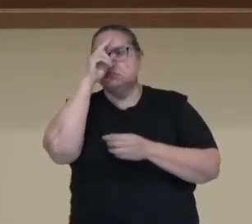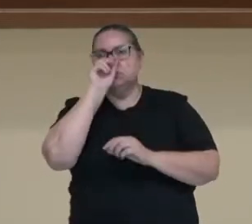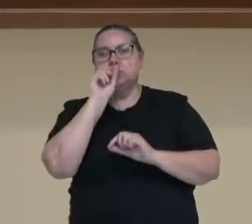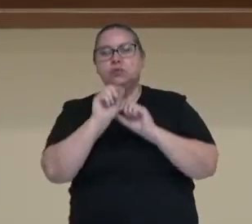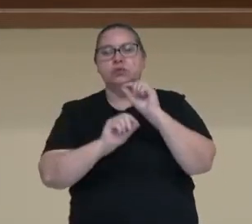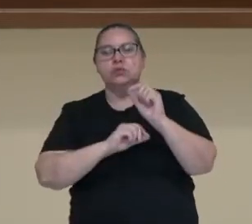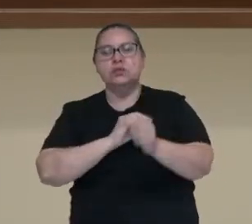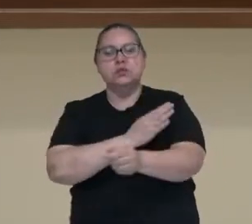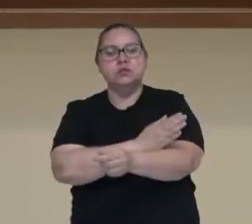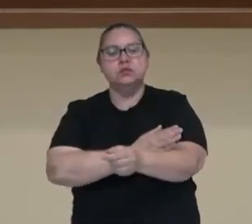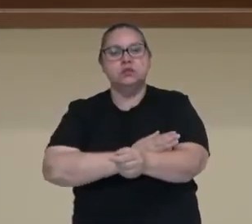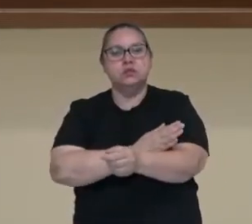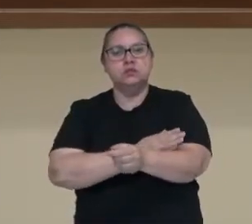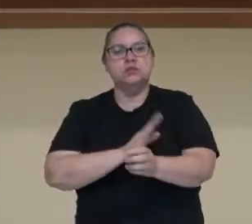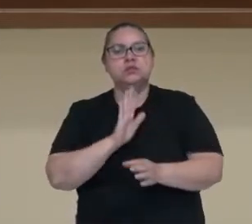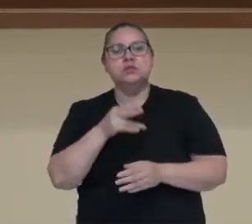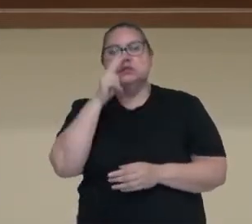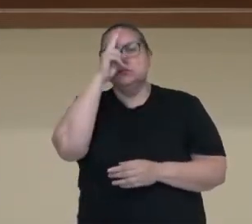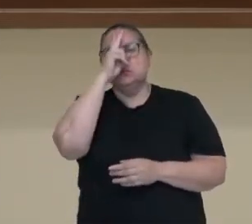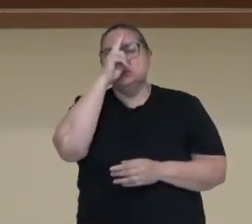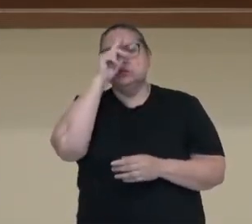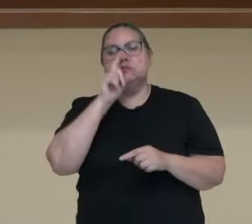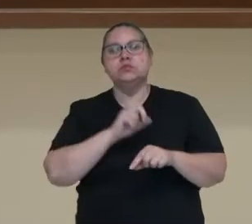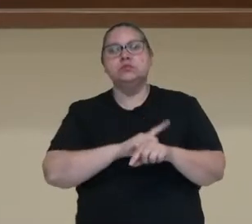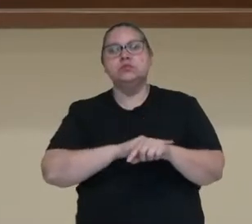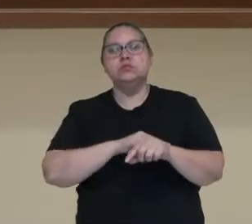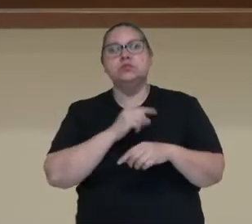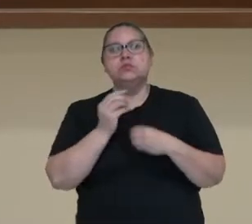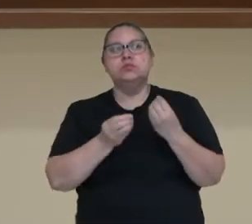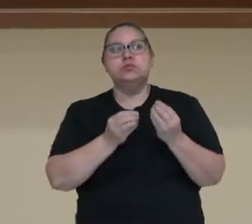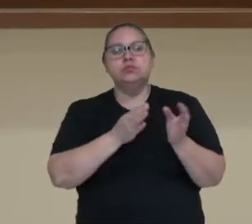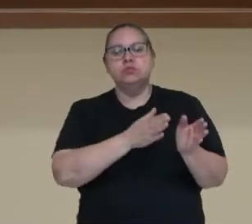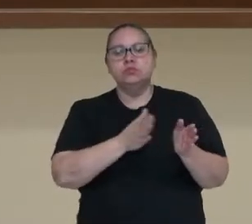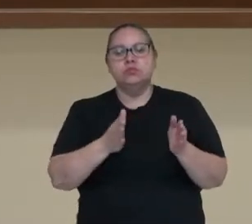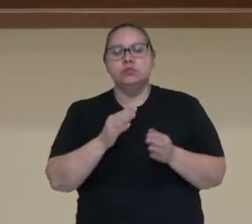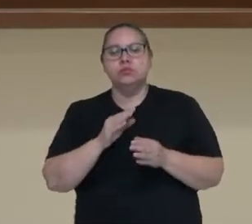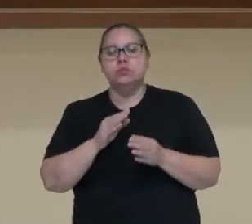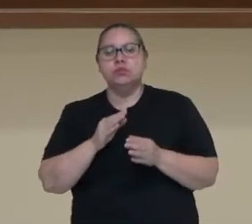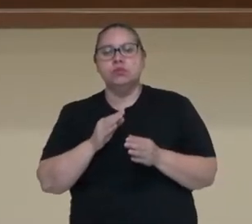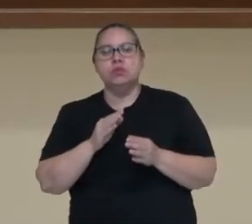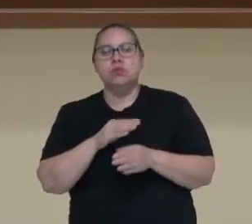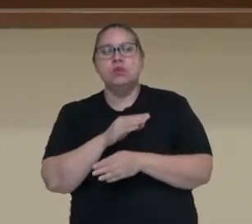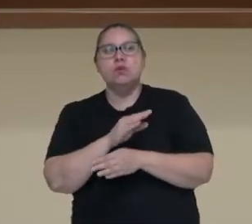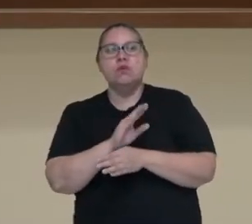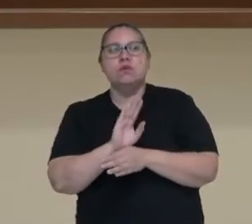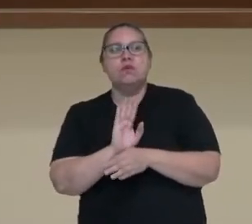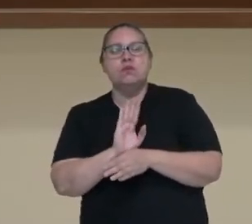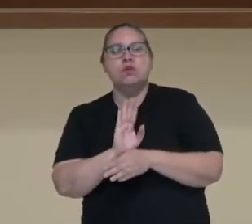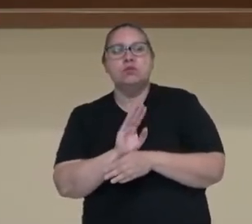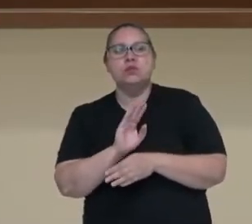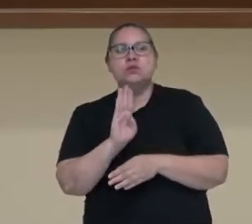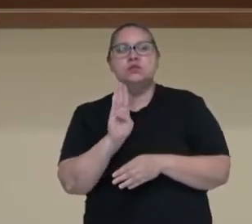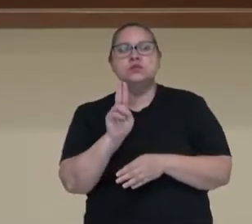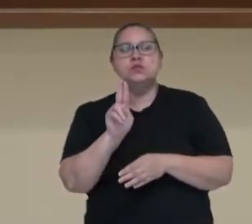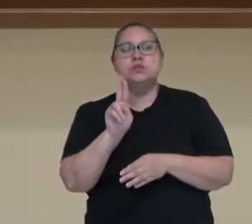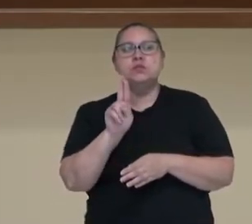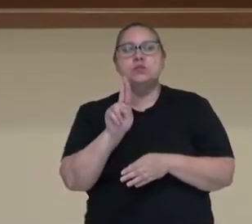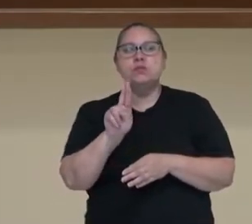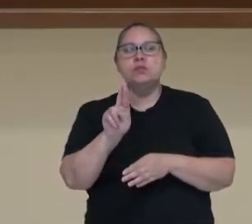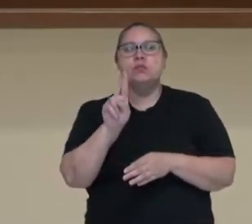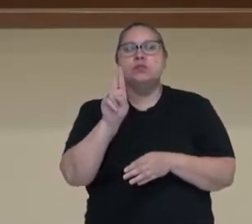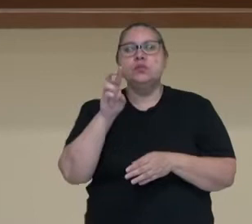a Idade Média, lembre-se do tempo, então, daquele filme As Brumas de Avalon, Então você tem lá